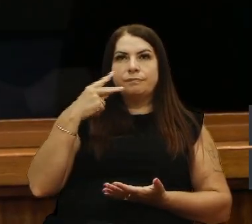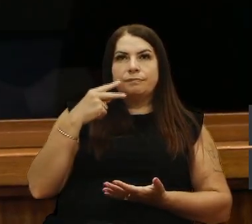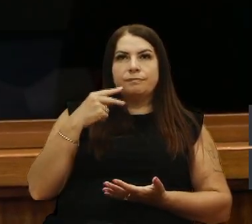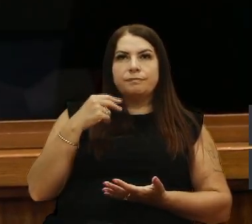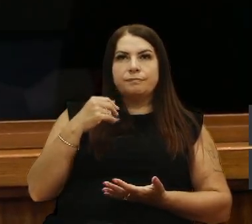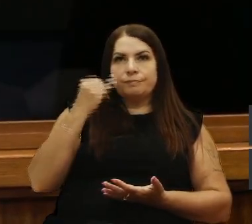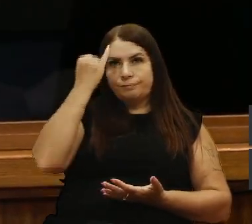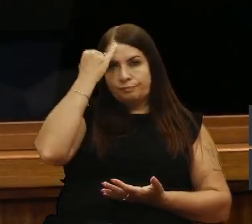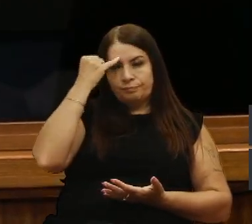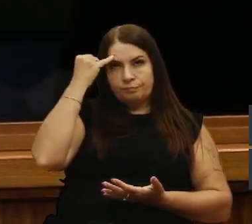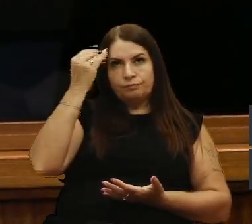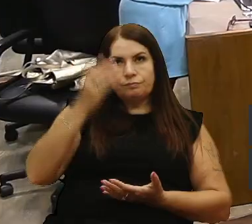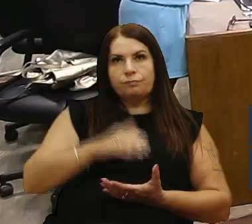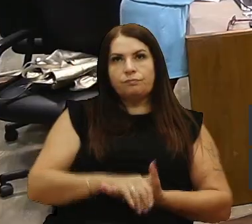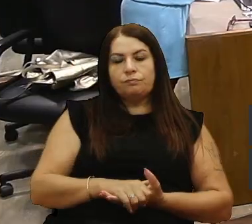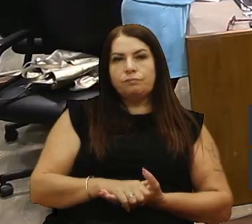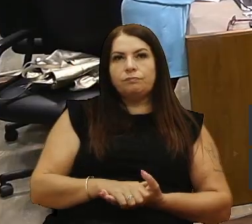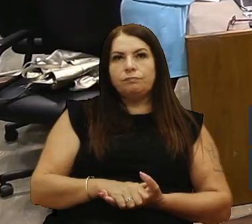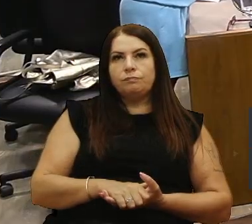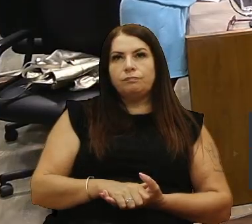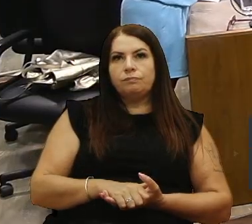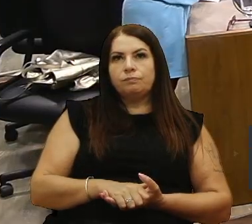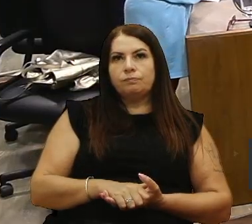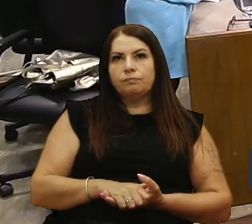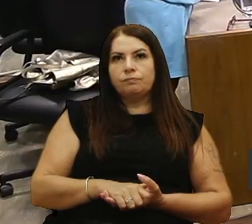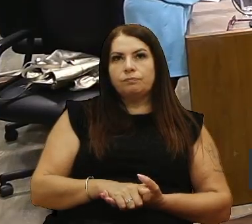Bros. Nobre colega,